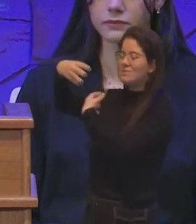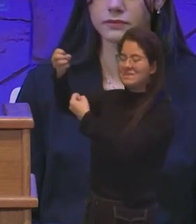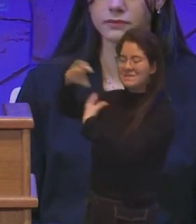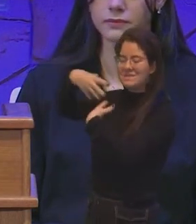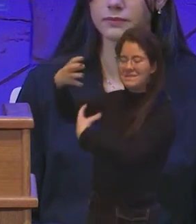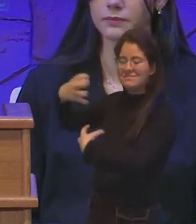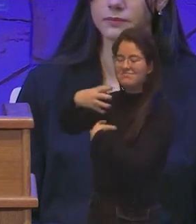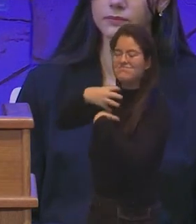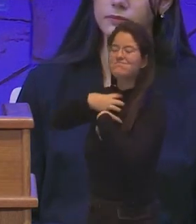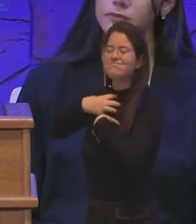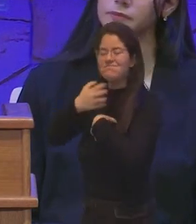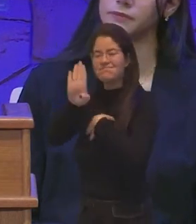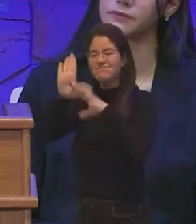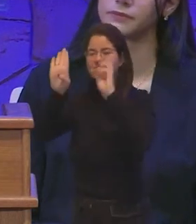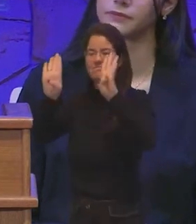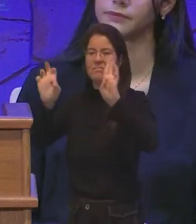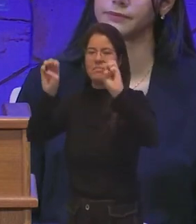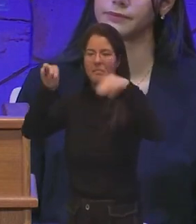que sejamos igreja